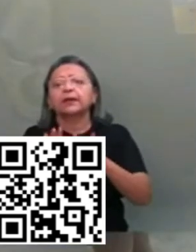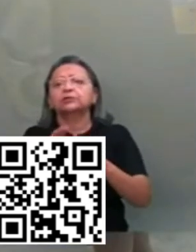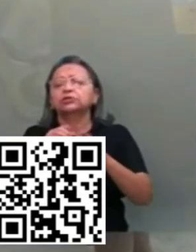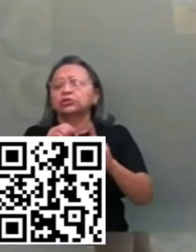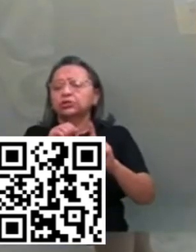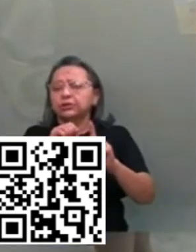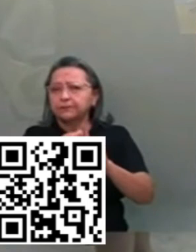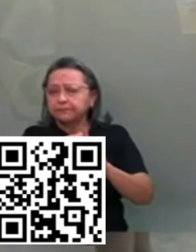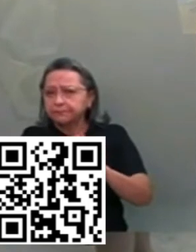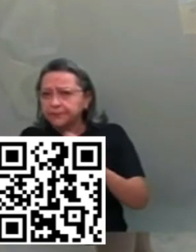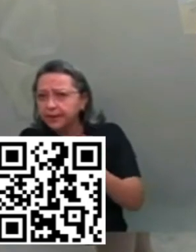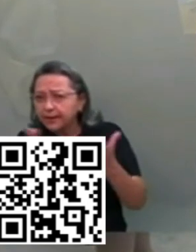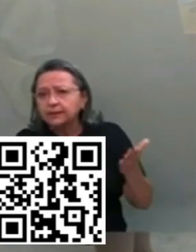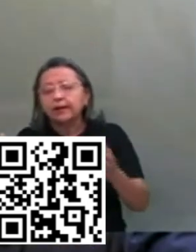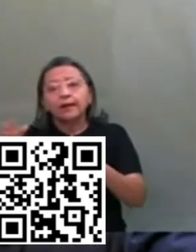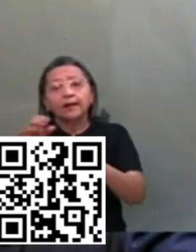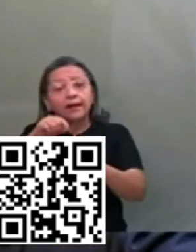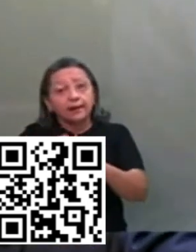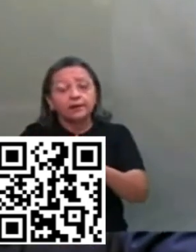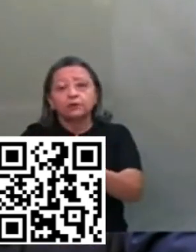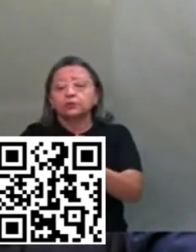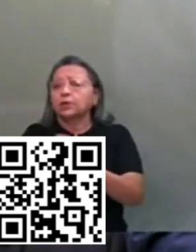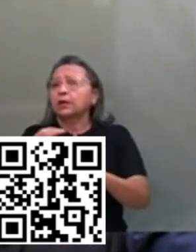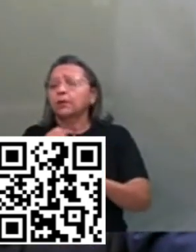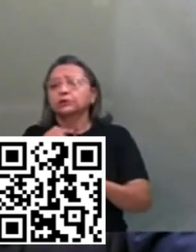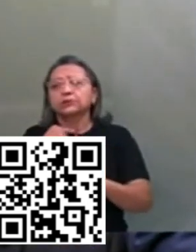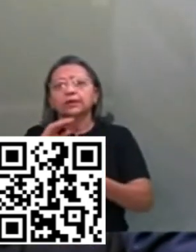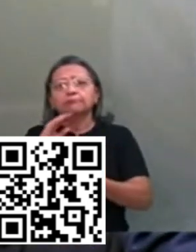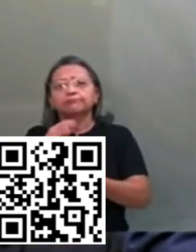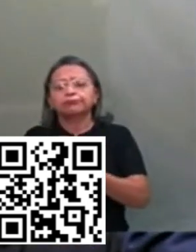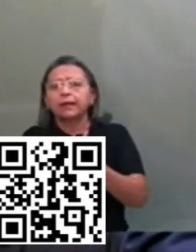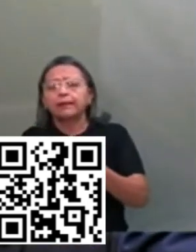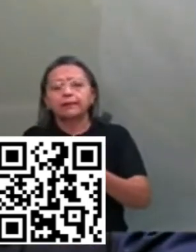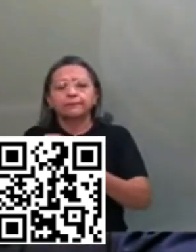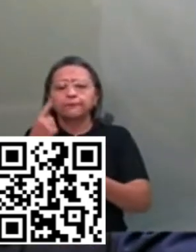imprensa, garantida em nossa Constituição, não pode ser violada ou